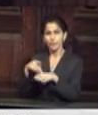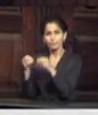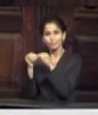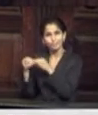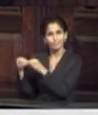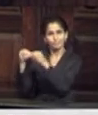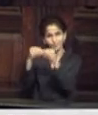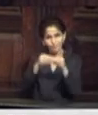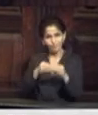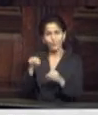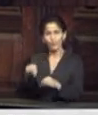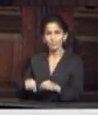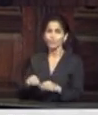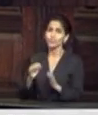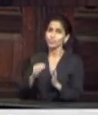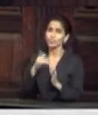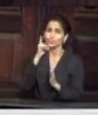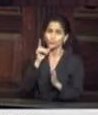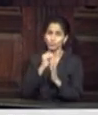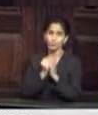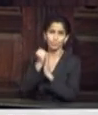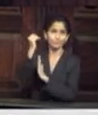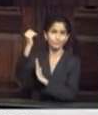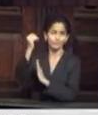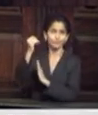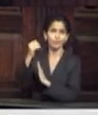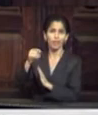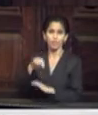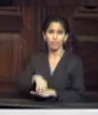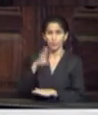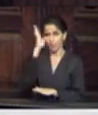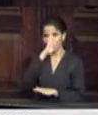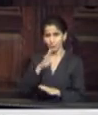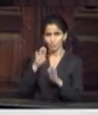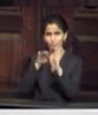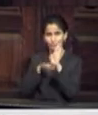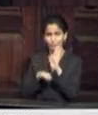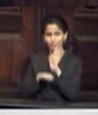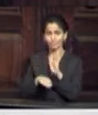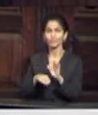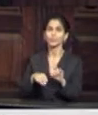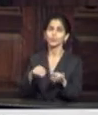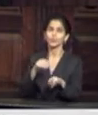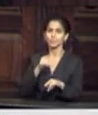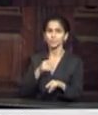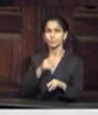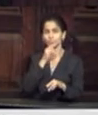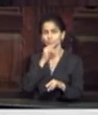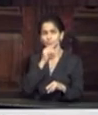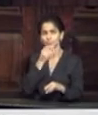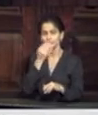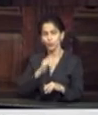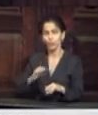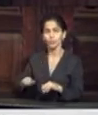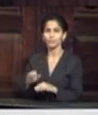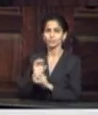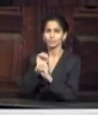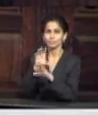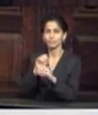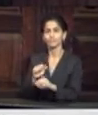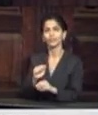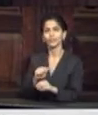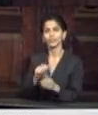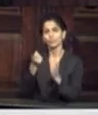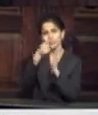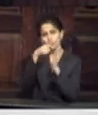e superiores aos nossos em áreas fundamentais, como a alfabetização. Nós ainda convivemos com o fantasma do